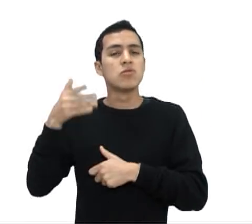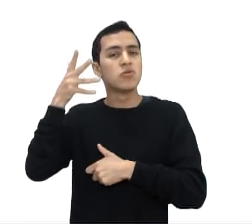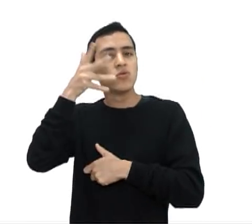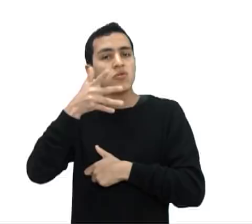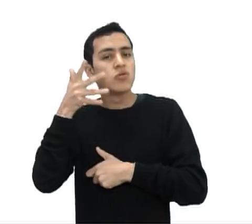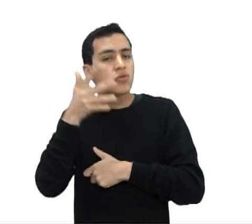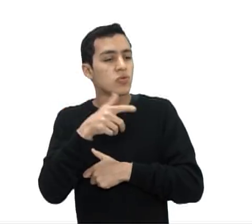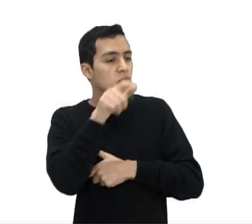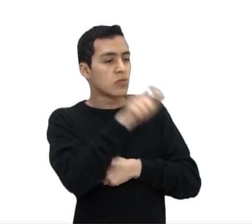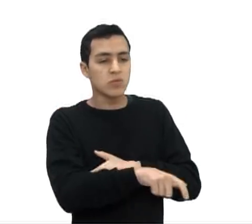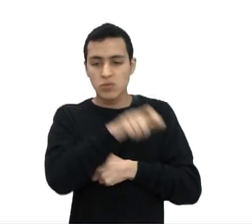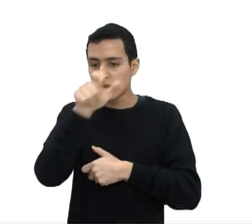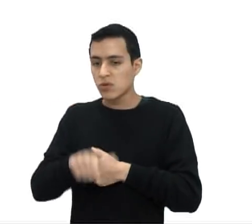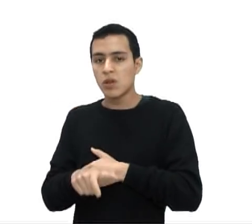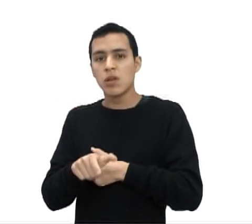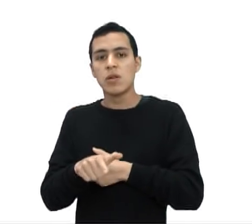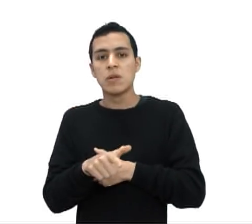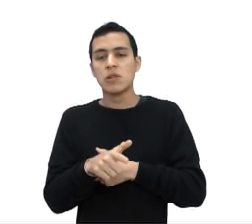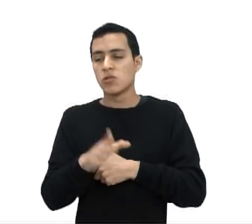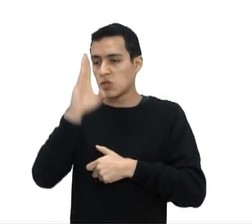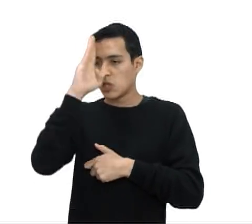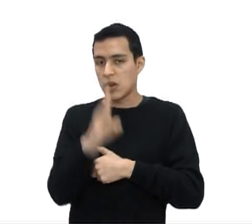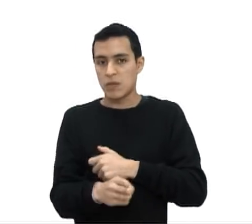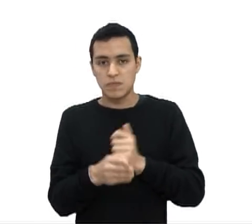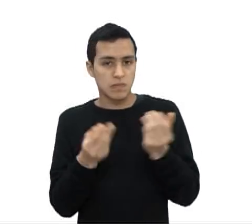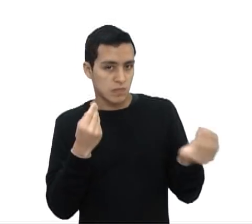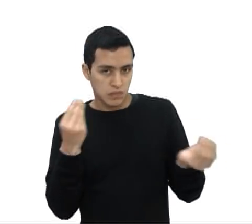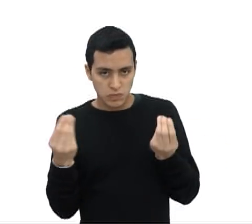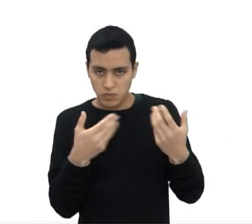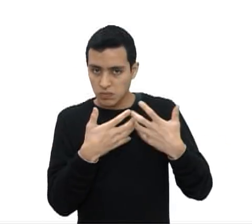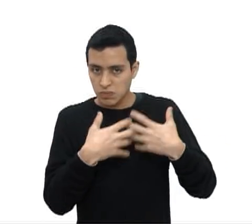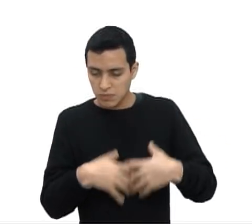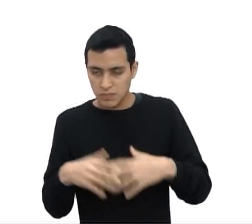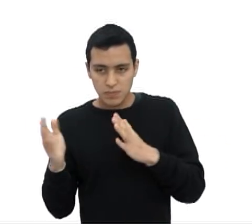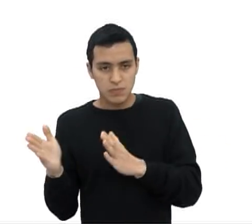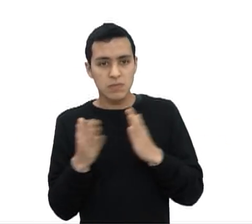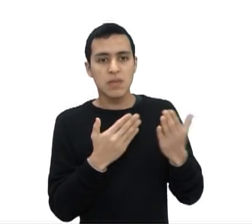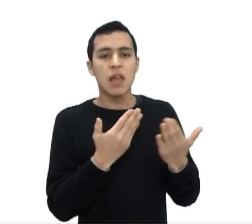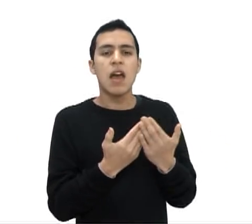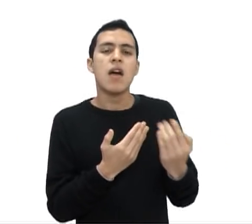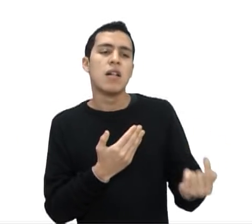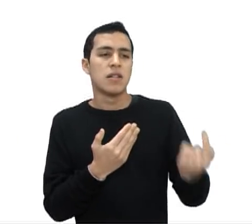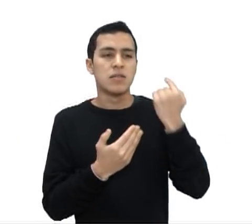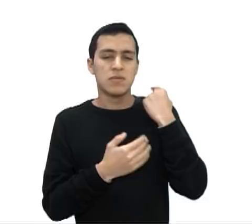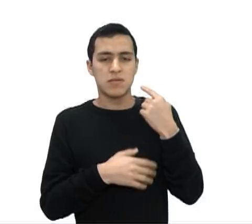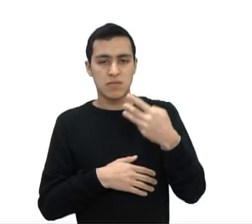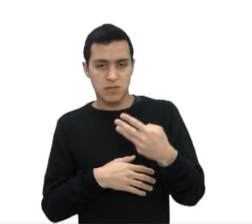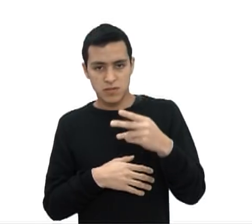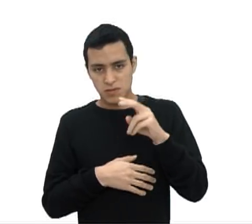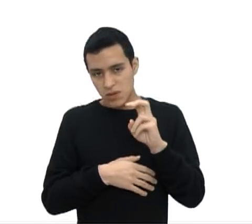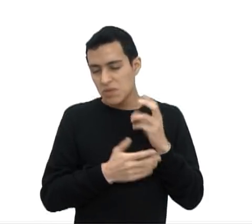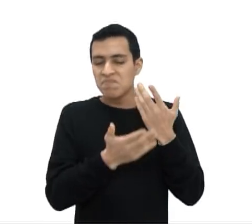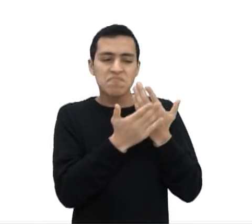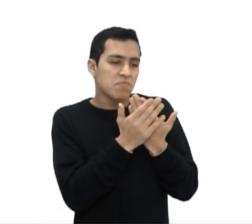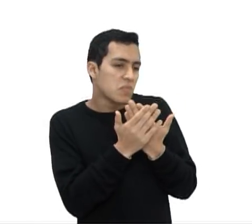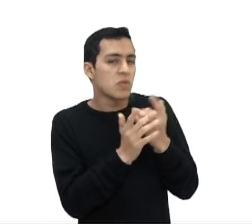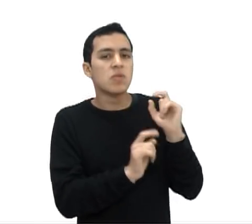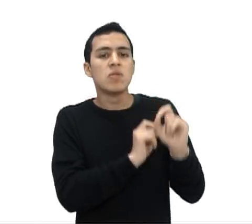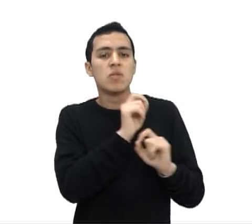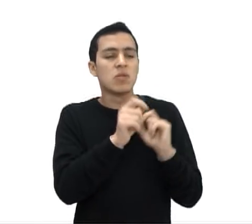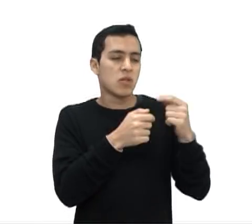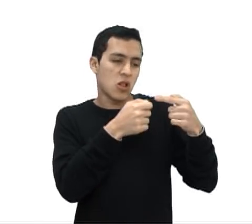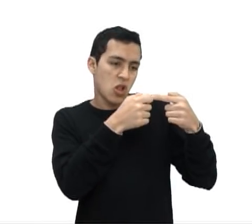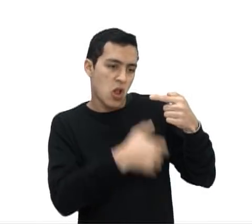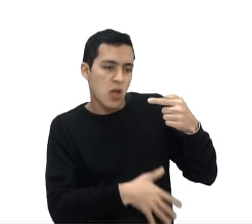direta dos personagens. Na aula anterior, que foi a 45ª aula, a gente estudou glossário de área,